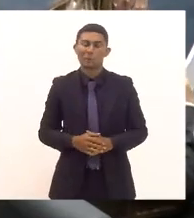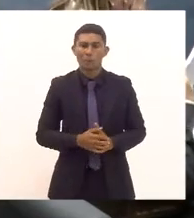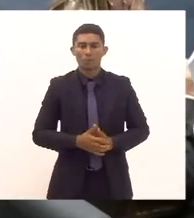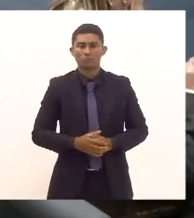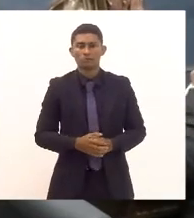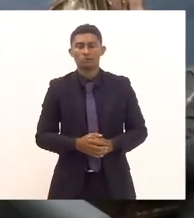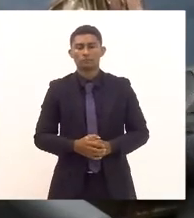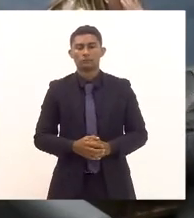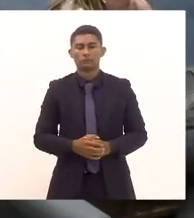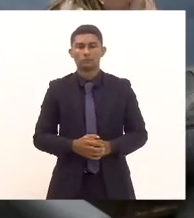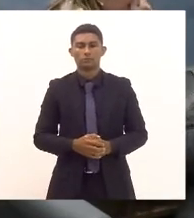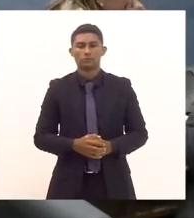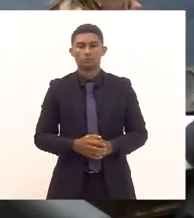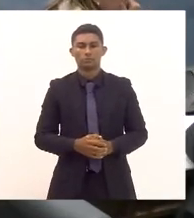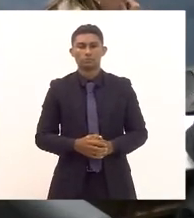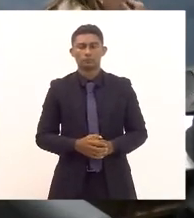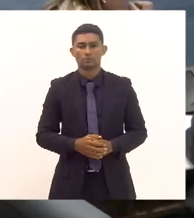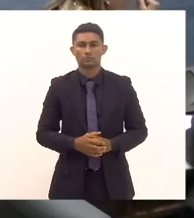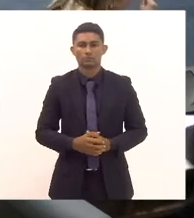tempo regimental